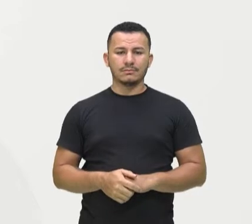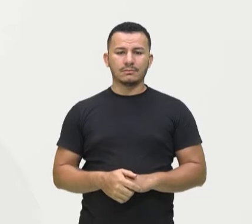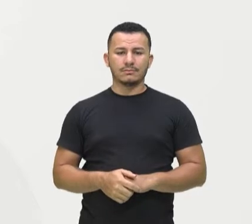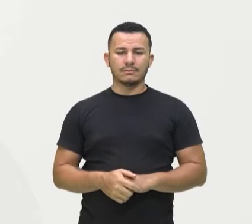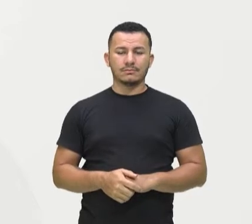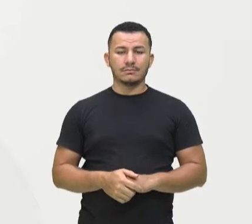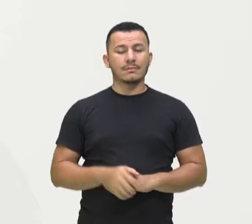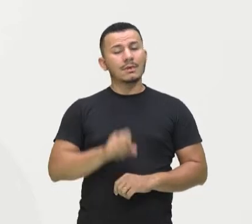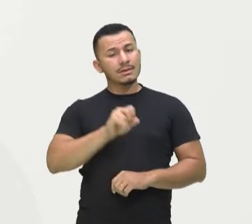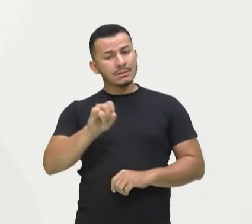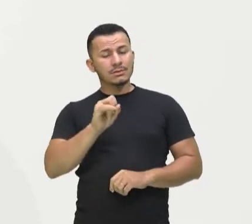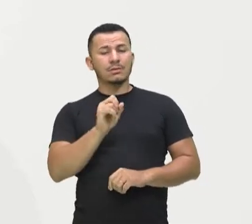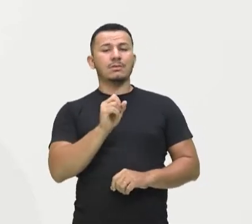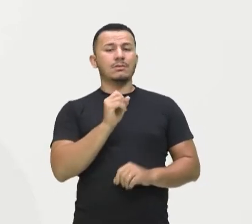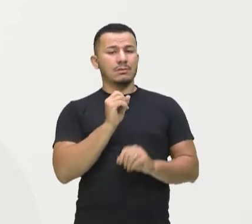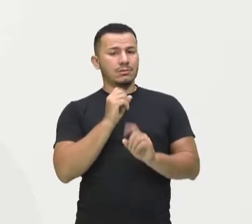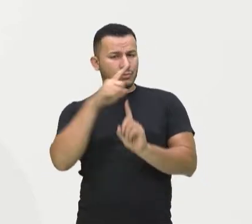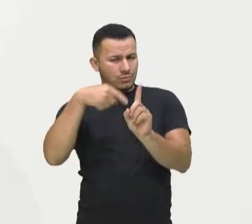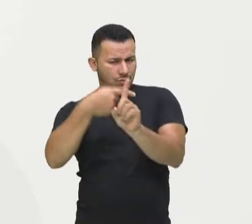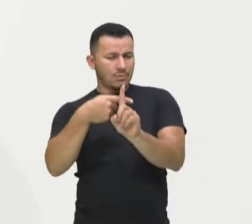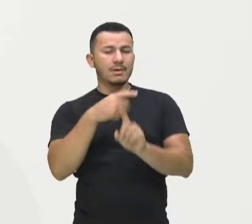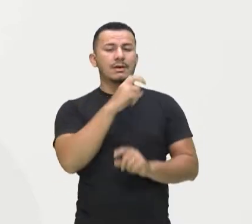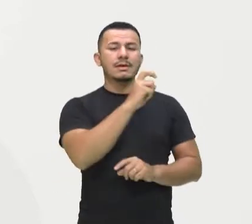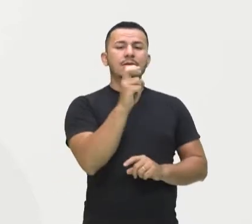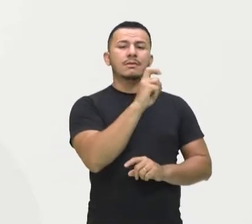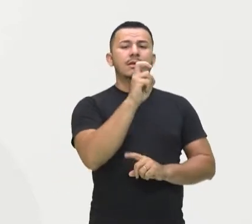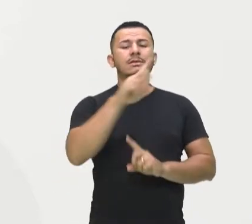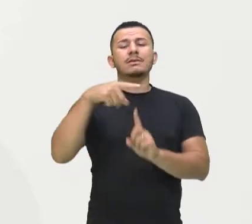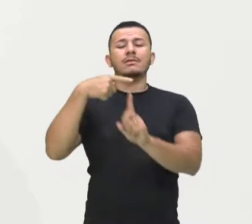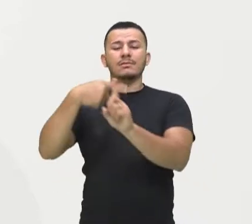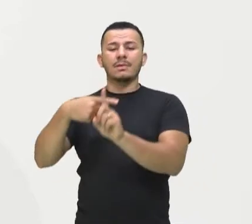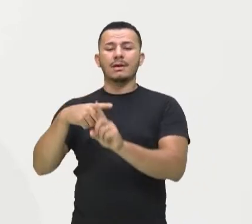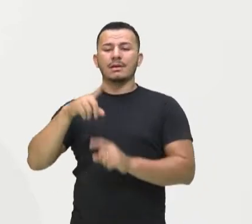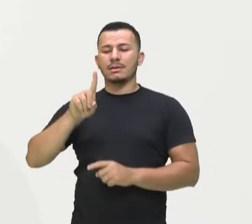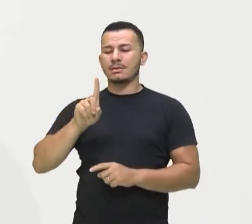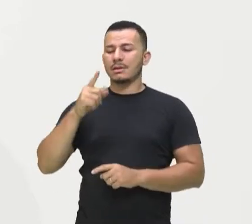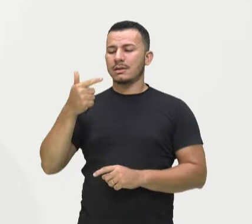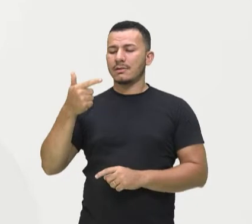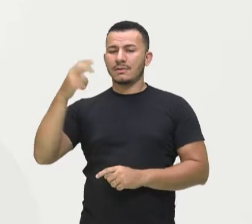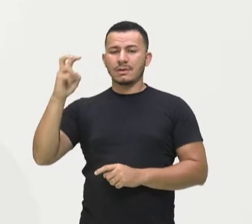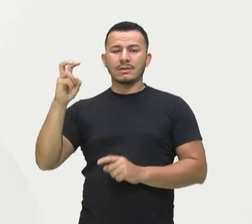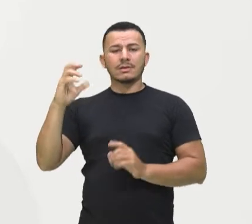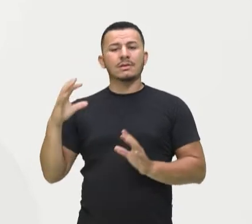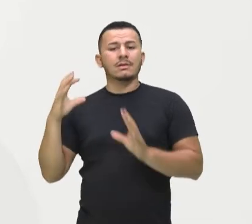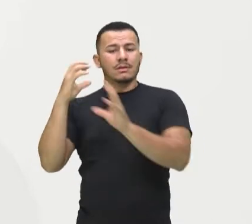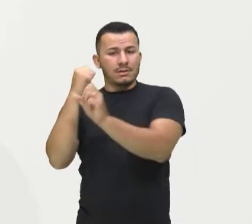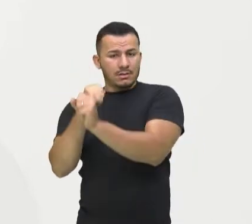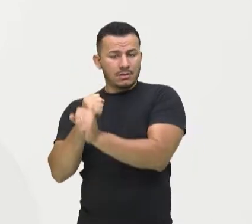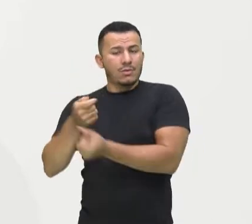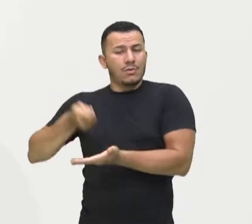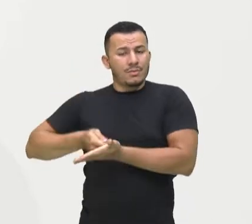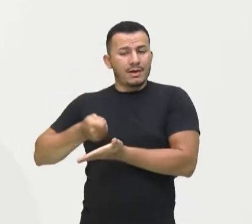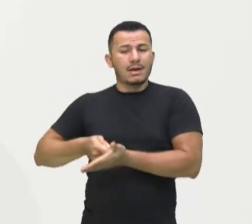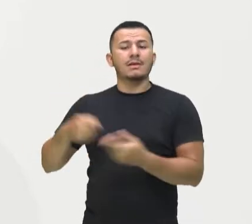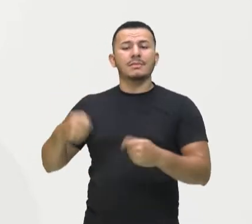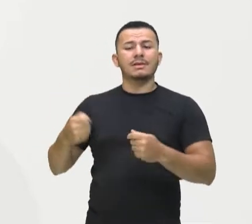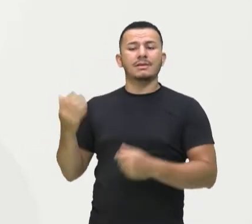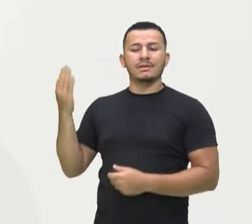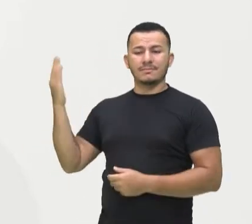55 graus mais 125, obrigatoriamente nós vamos